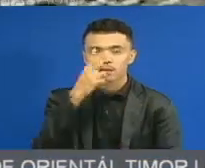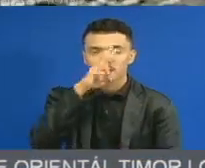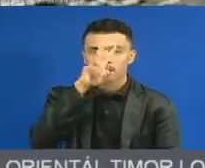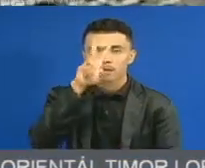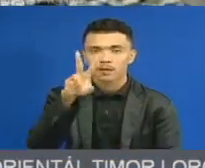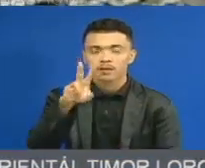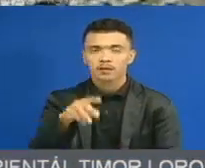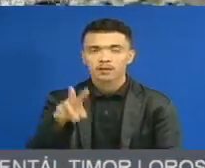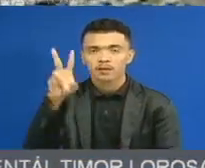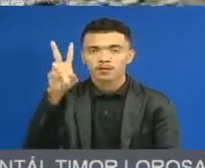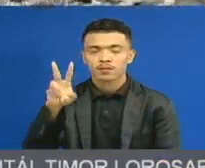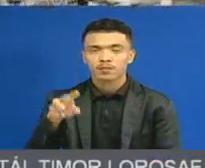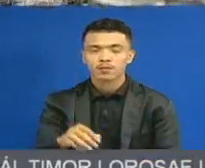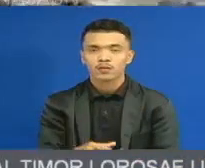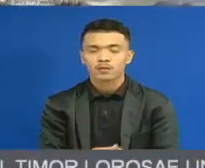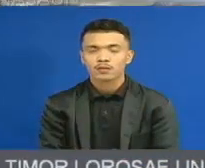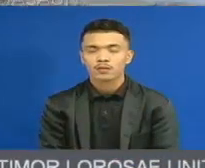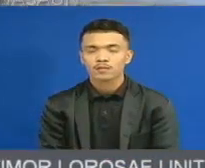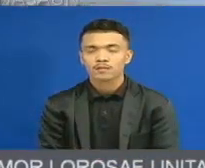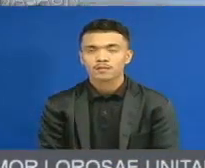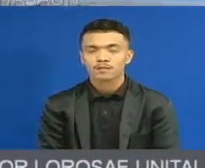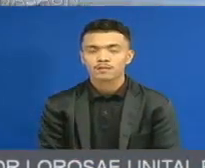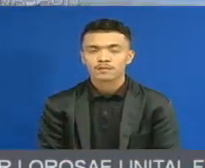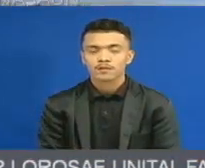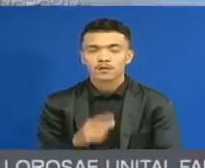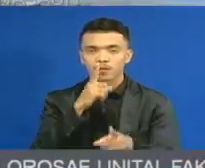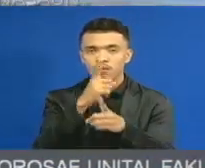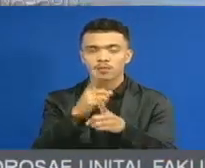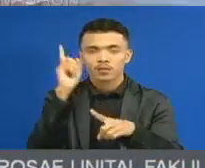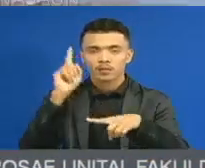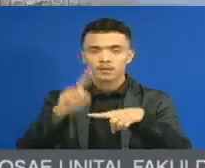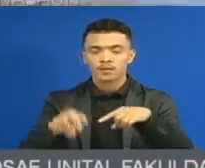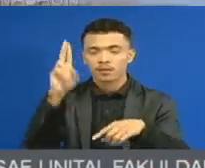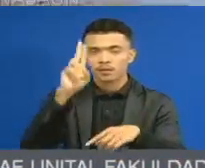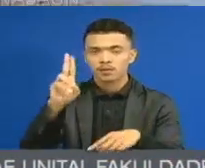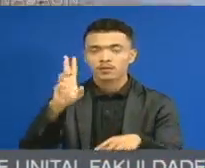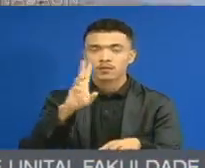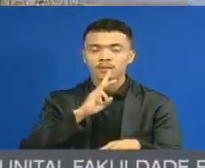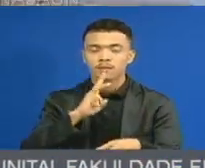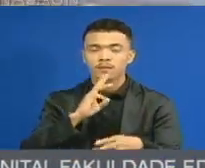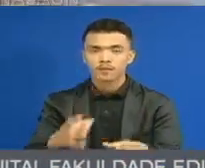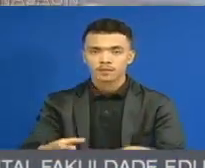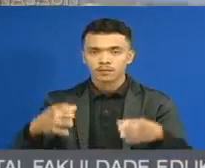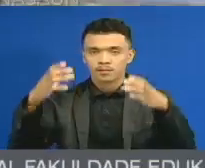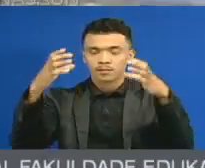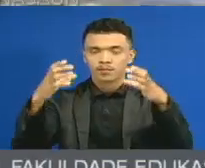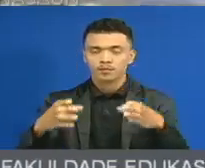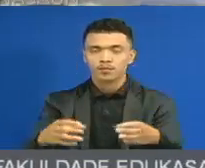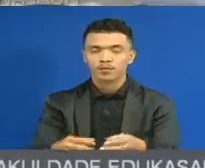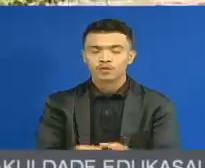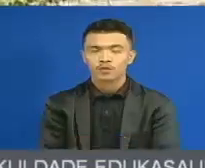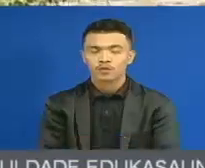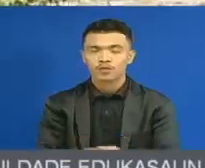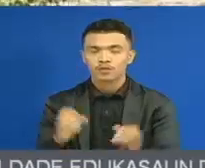ne la du itare lolos la condição pa at consumi be poso linia standard la